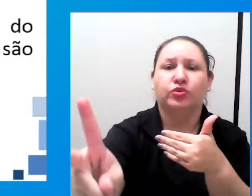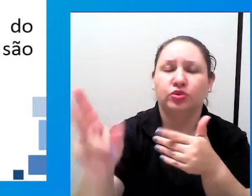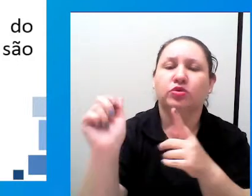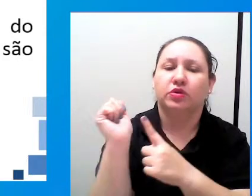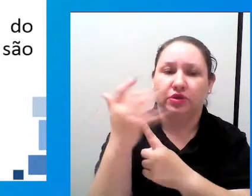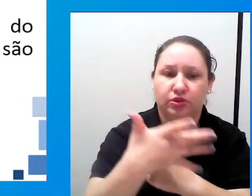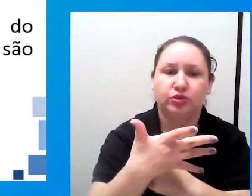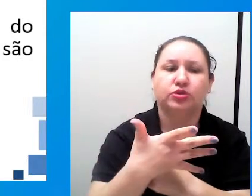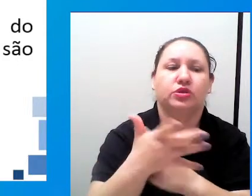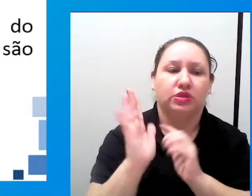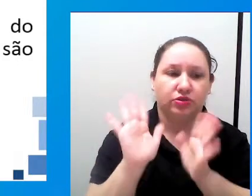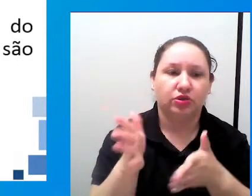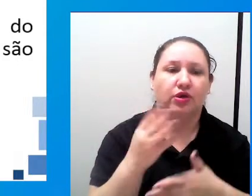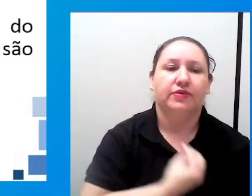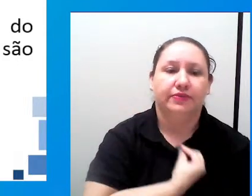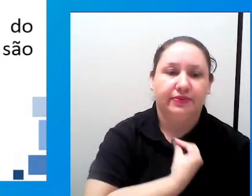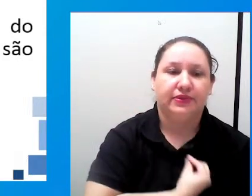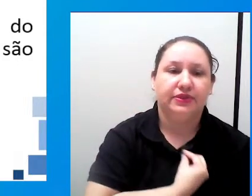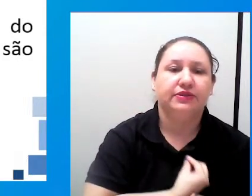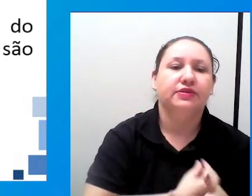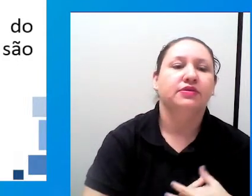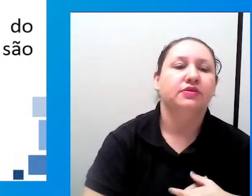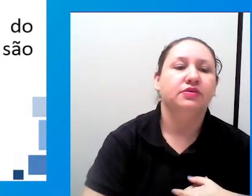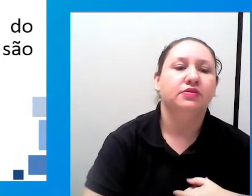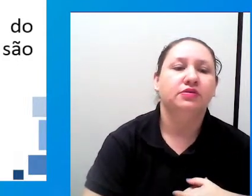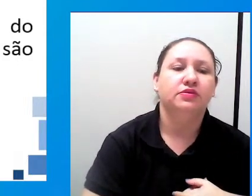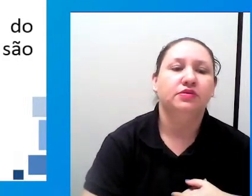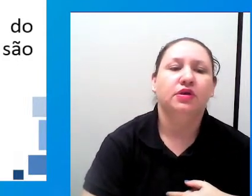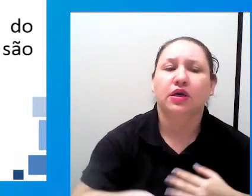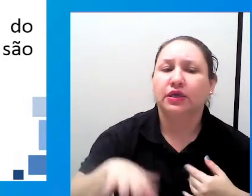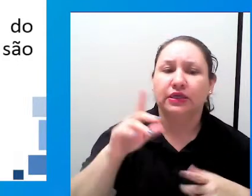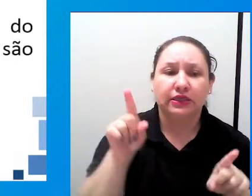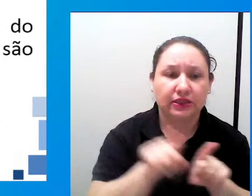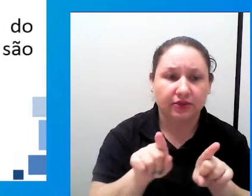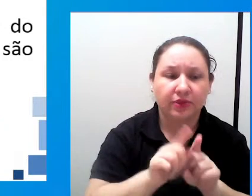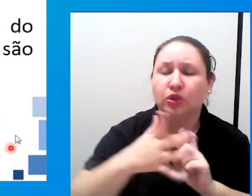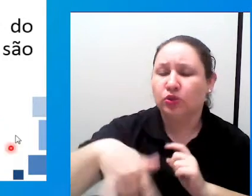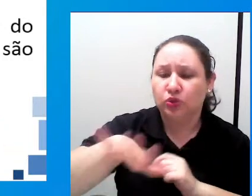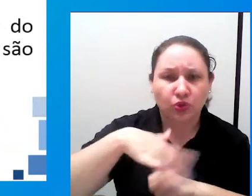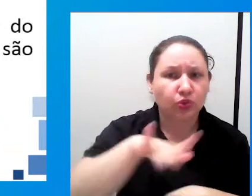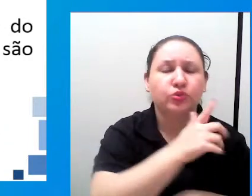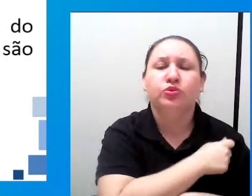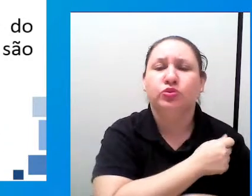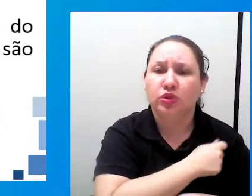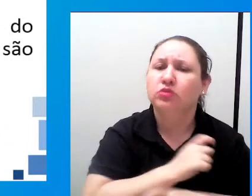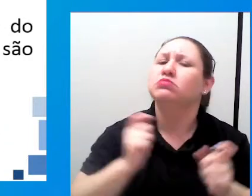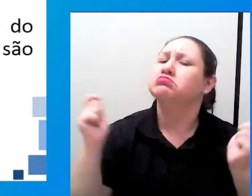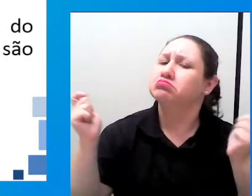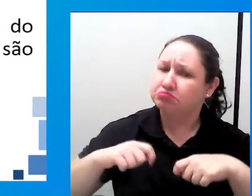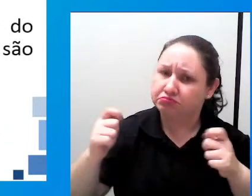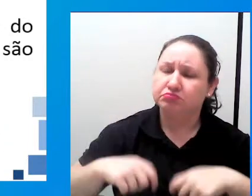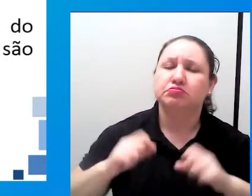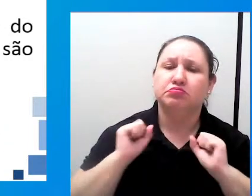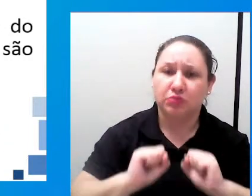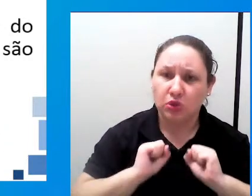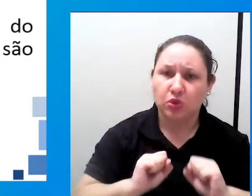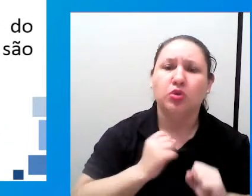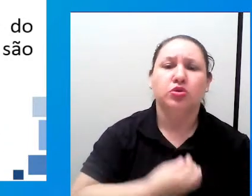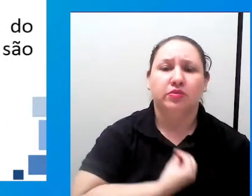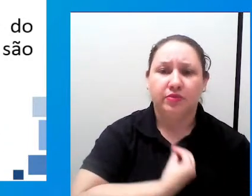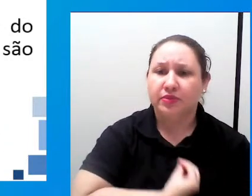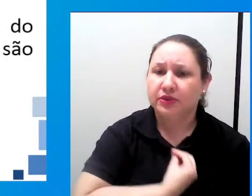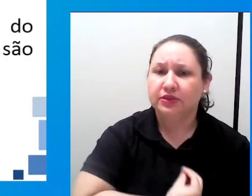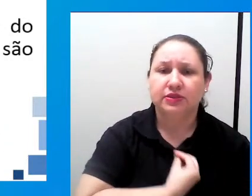do seu ensino. E todos os alunos devem participar de todas as atividades, de todas